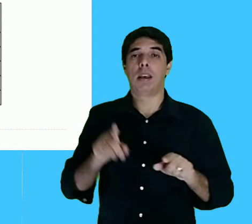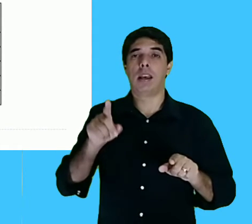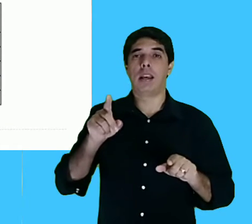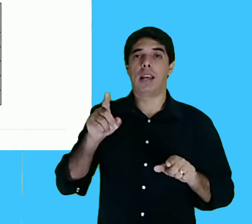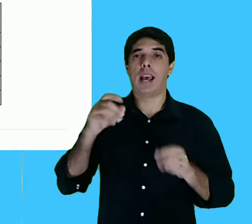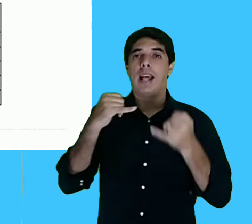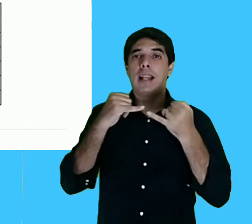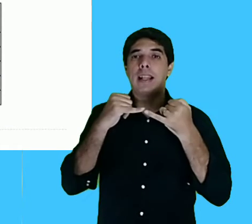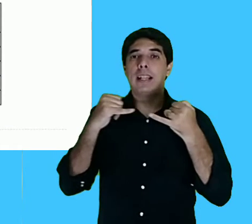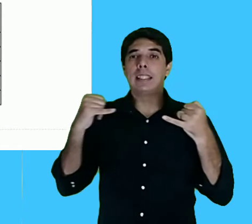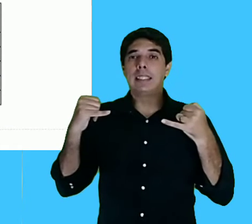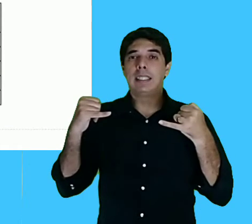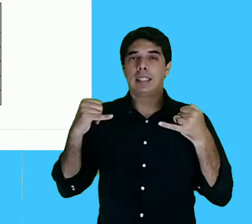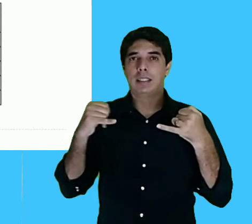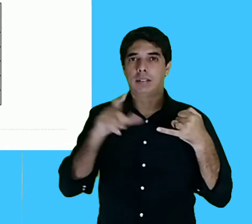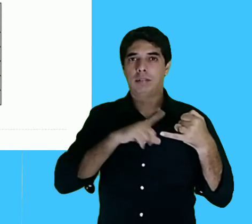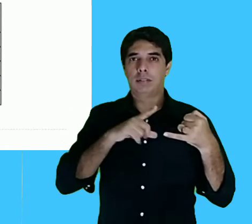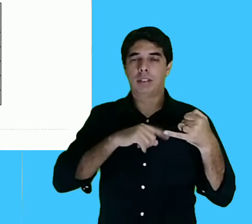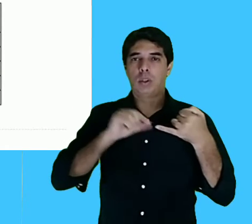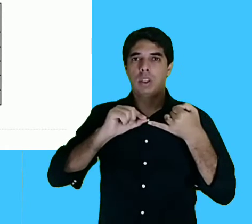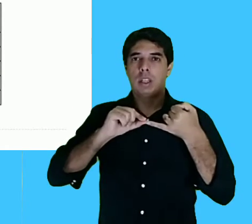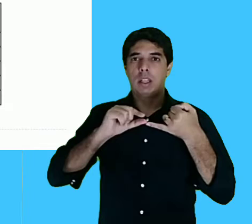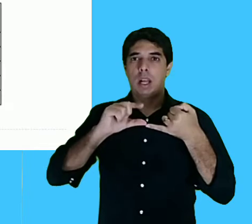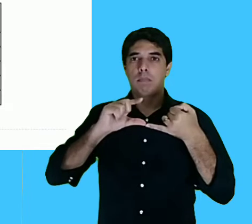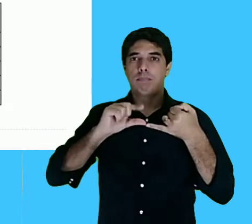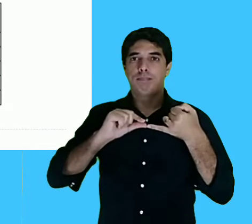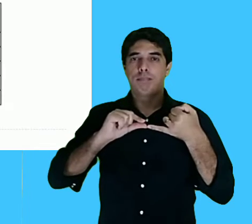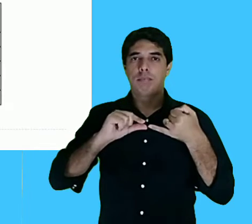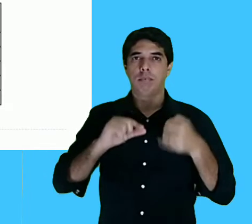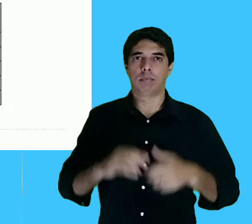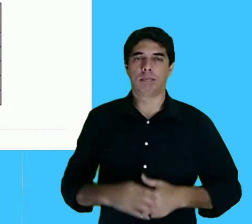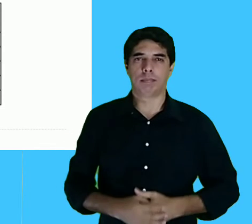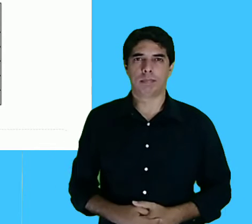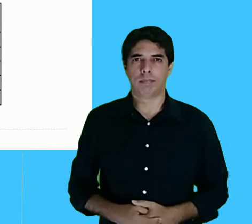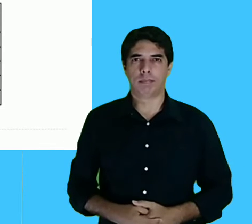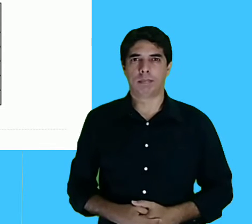desenho, temos o quadro que delimita esse espaço,